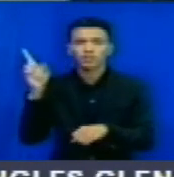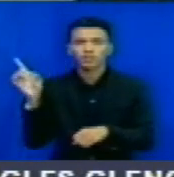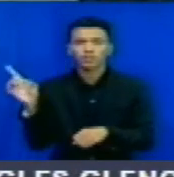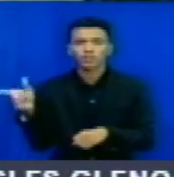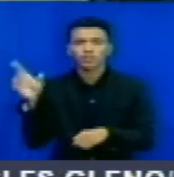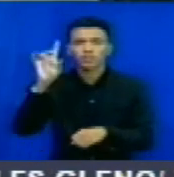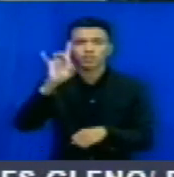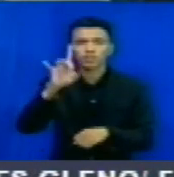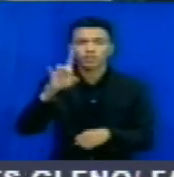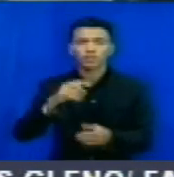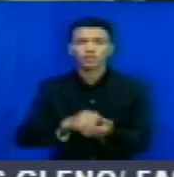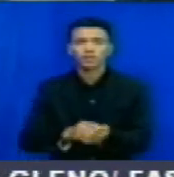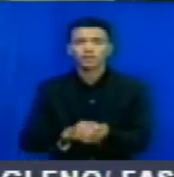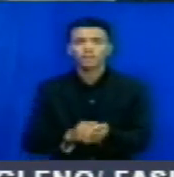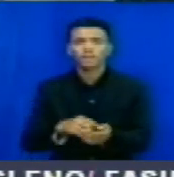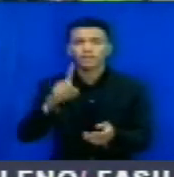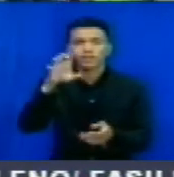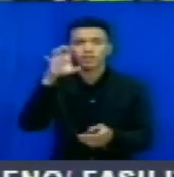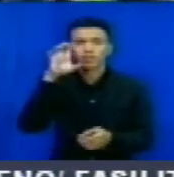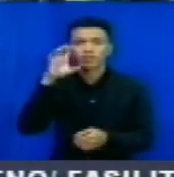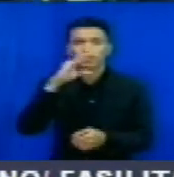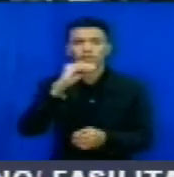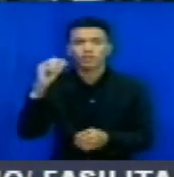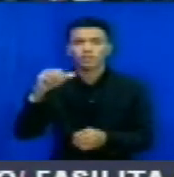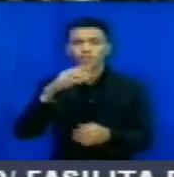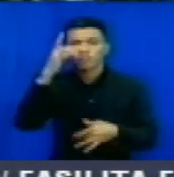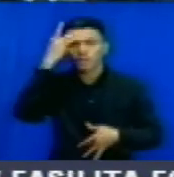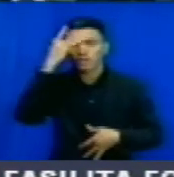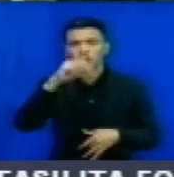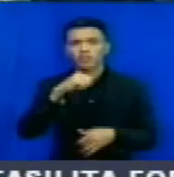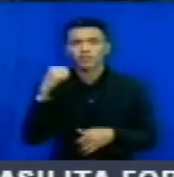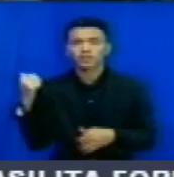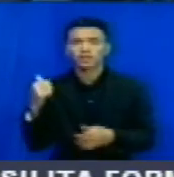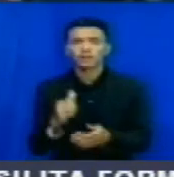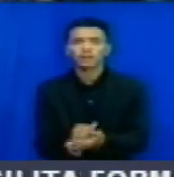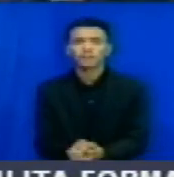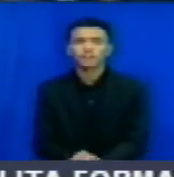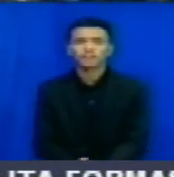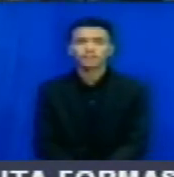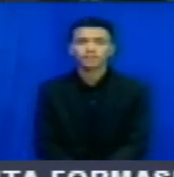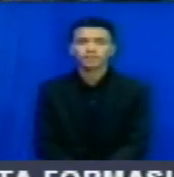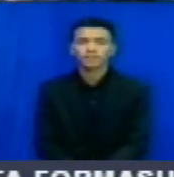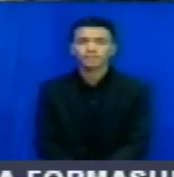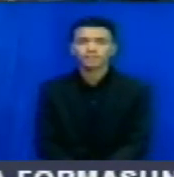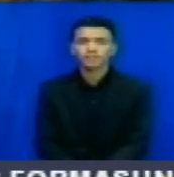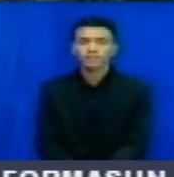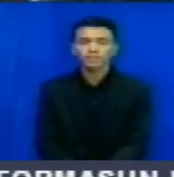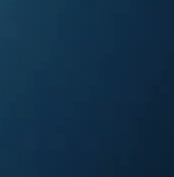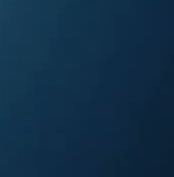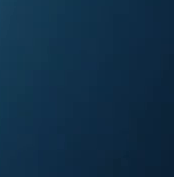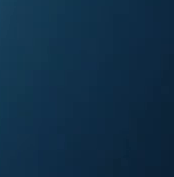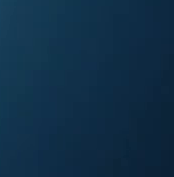resinvalu, diarreia e acaso rihun ida resino moras siraceluk. Ernestino Gui, Domingos de Deus, ba